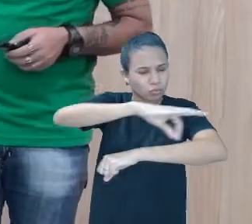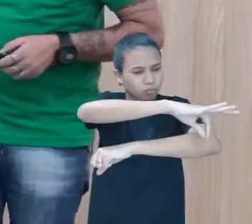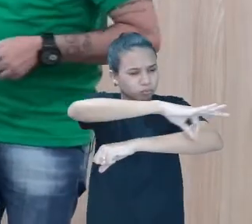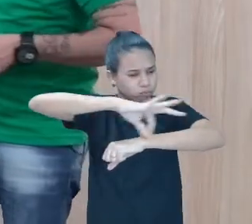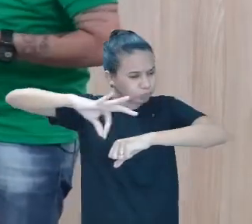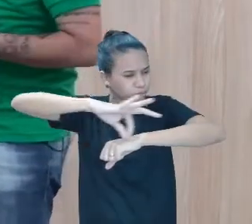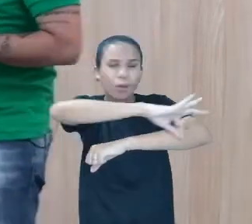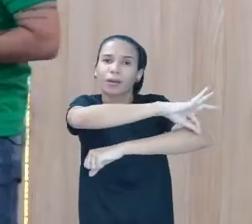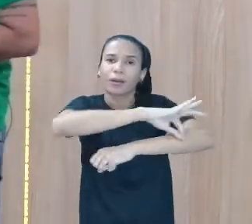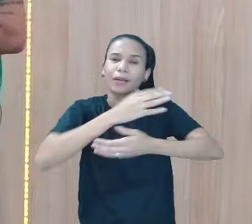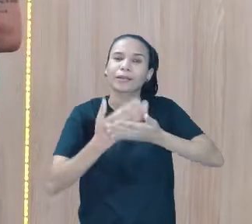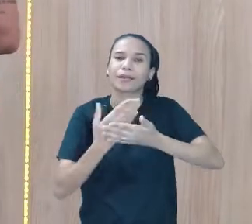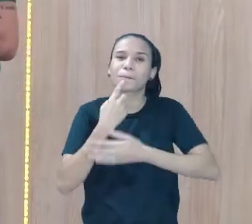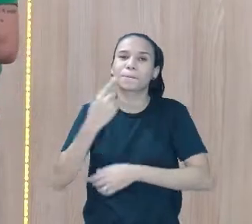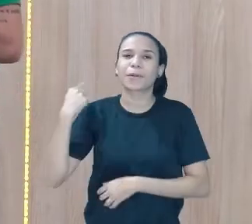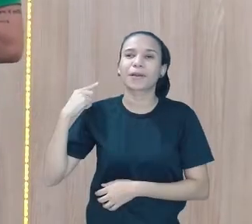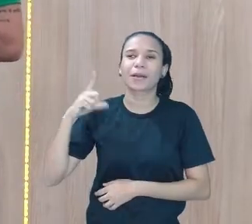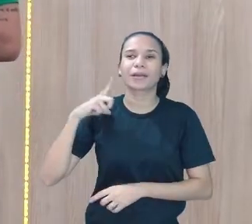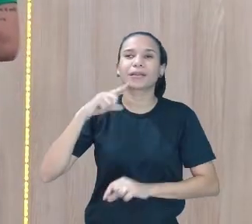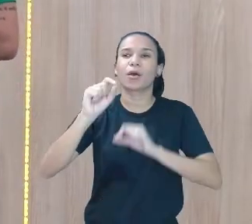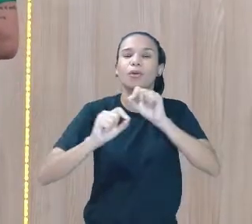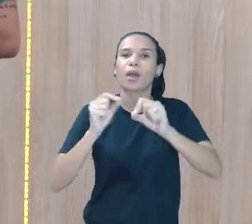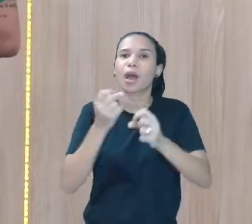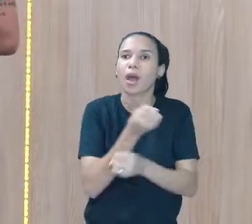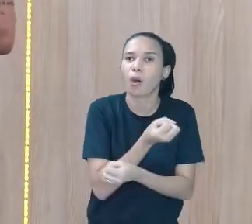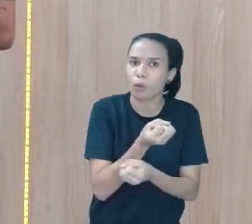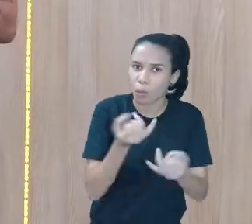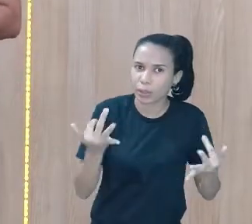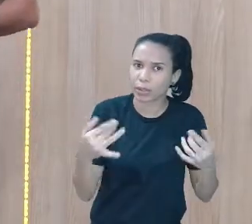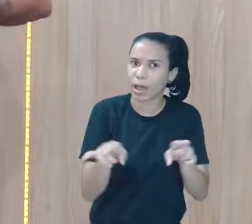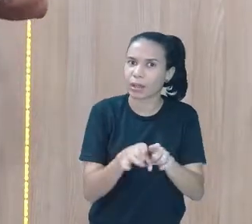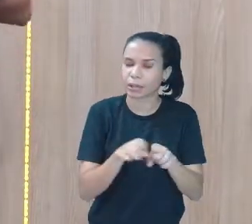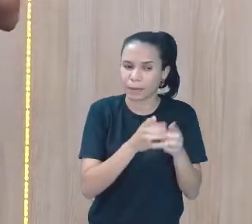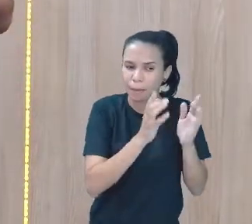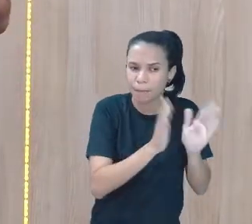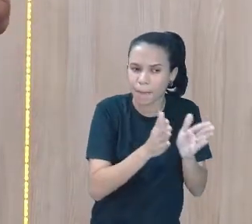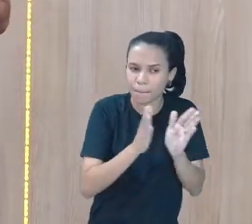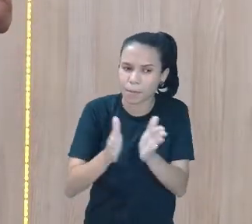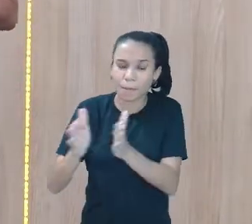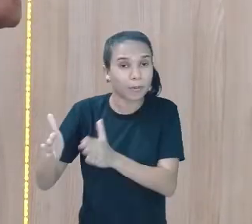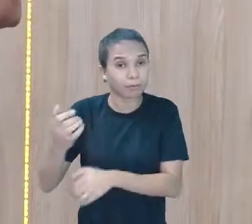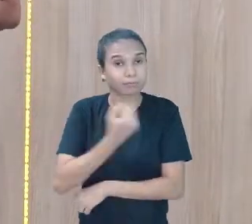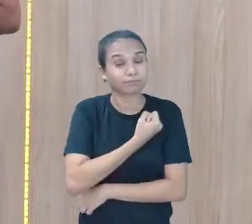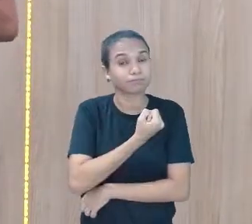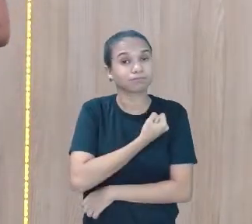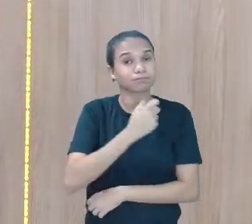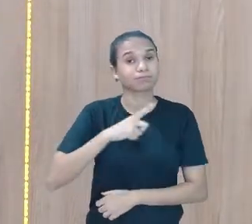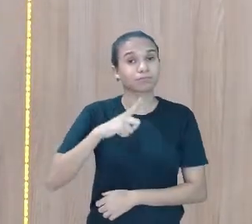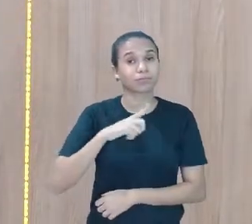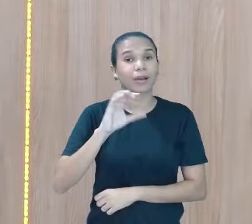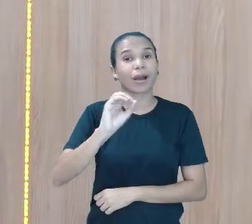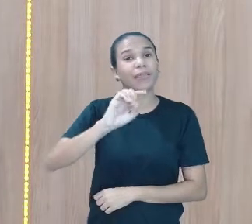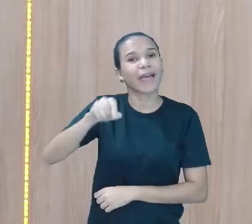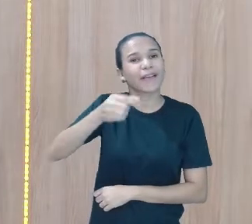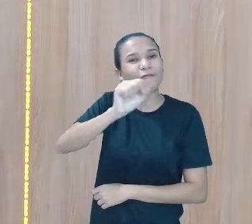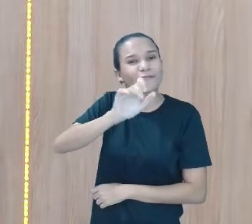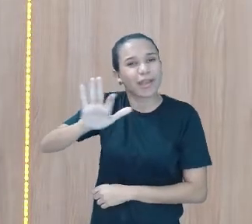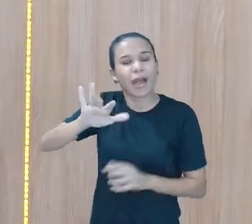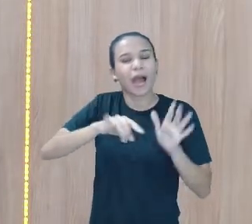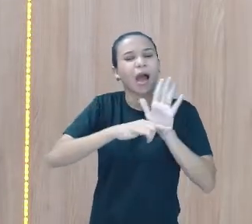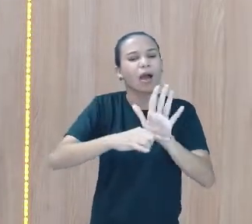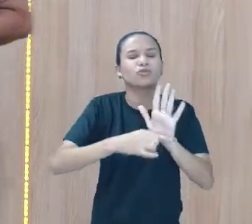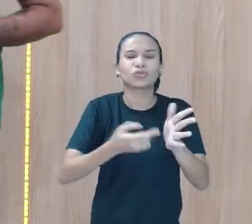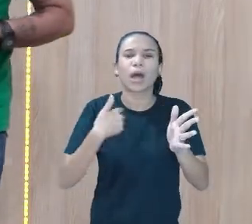na aula anterior, a gente simplesmente viu que a quantidade e a ordem em forma de número decimal ajuda a que